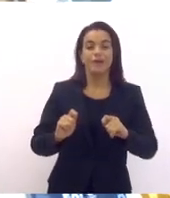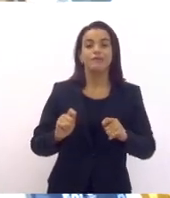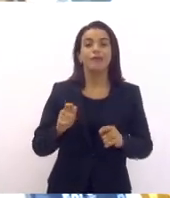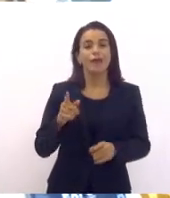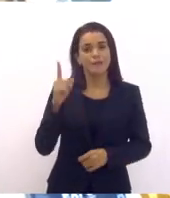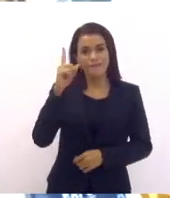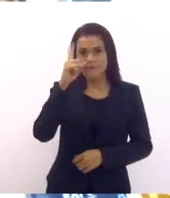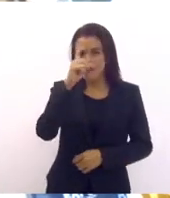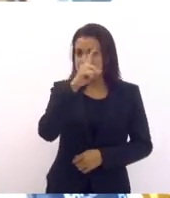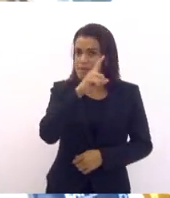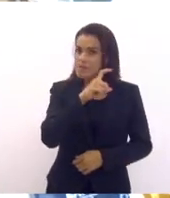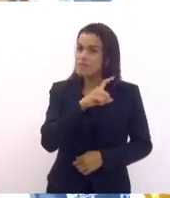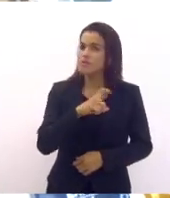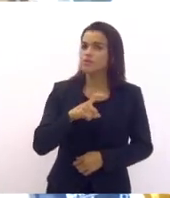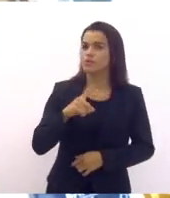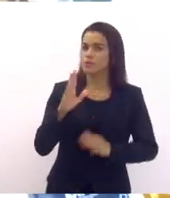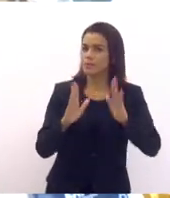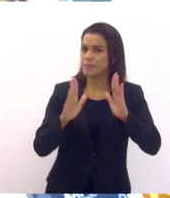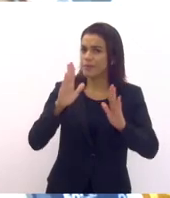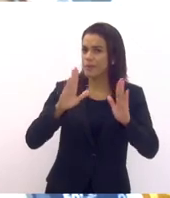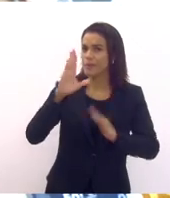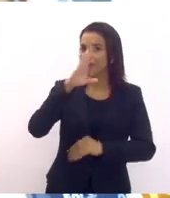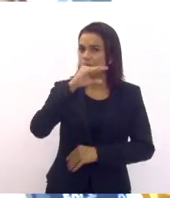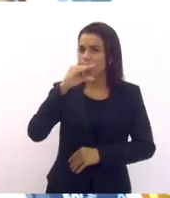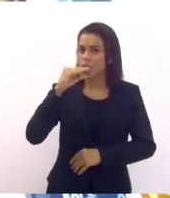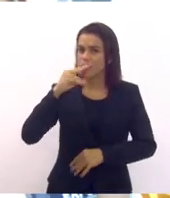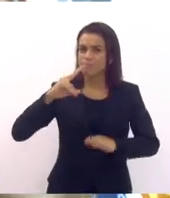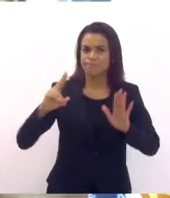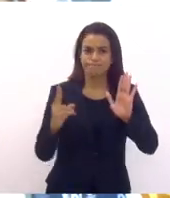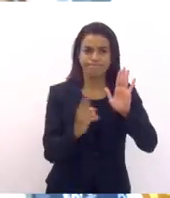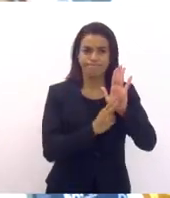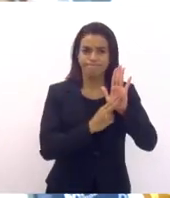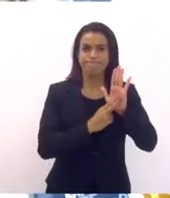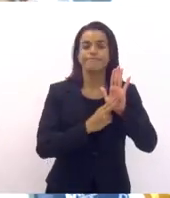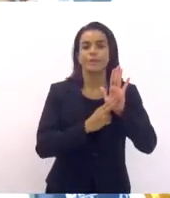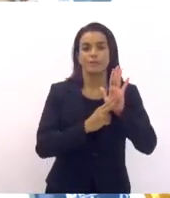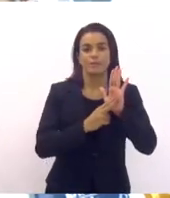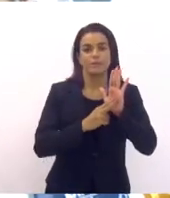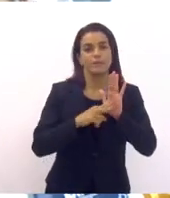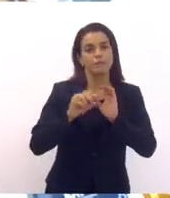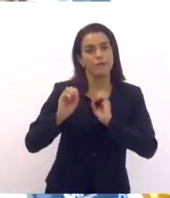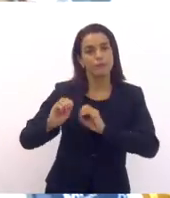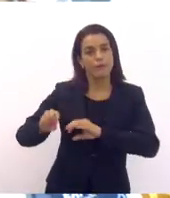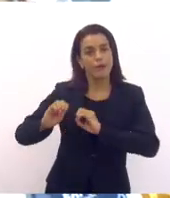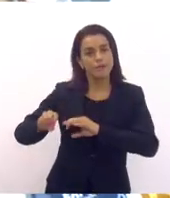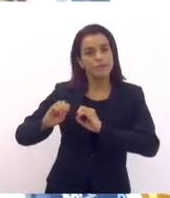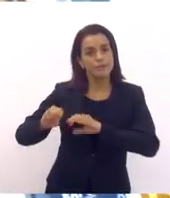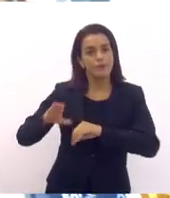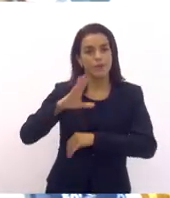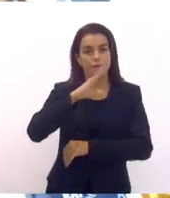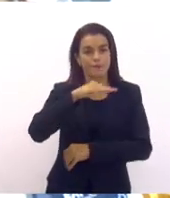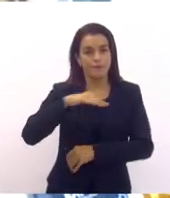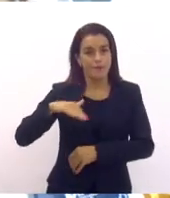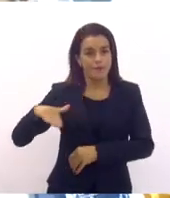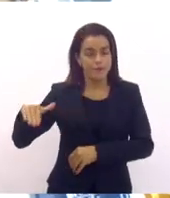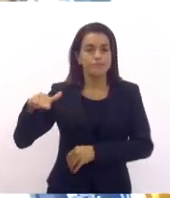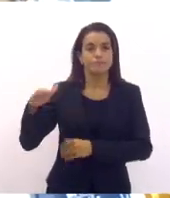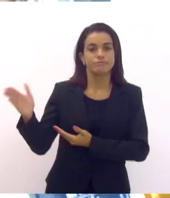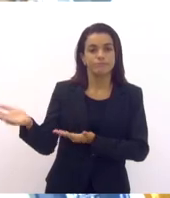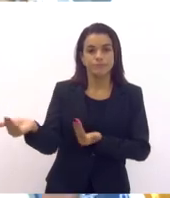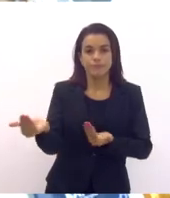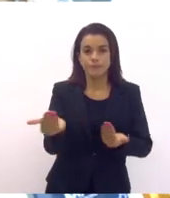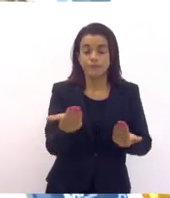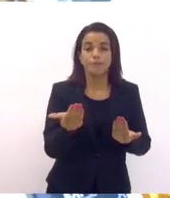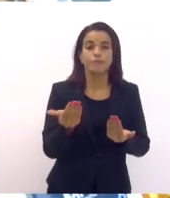difícil na adolescência você assumir esse papel eu sou mestra em educação infância e juventude nessa linha